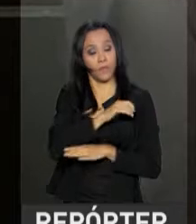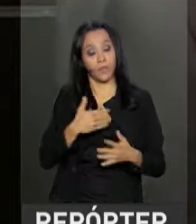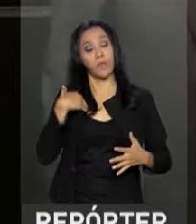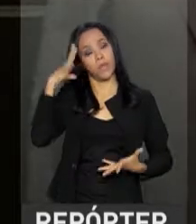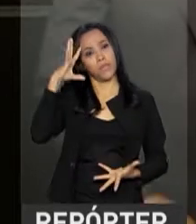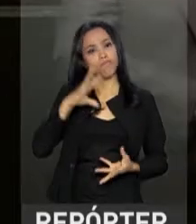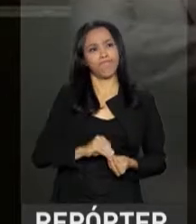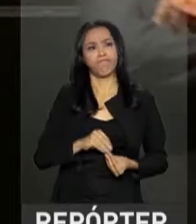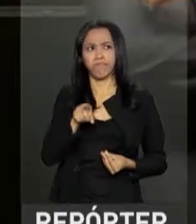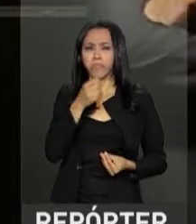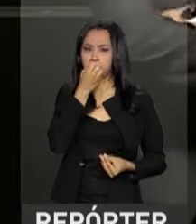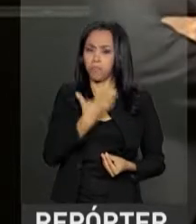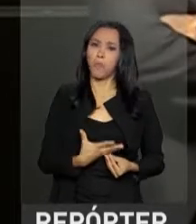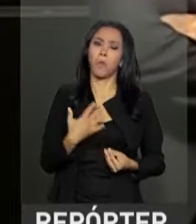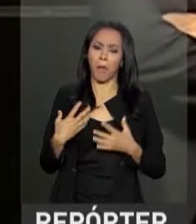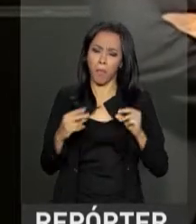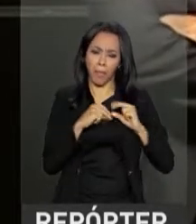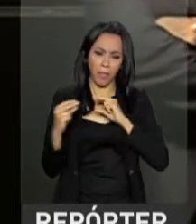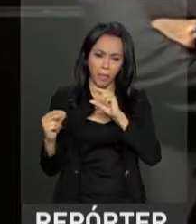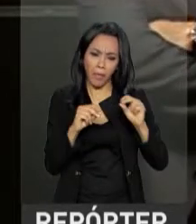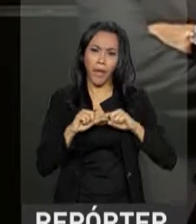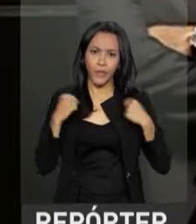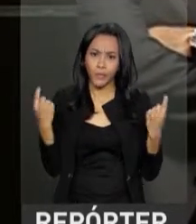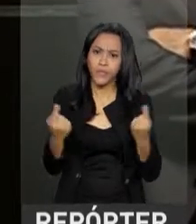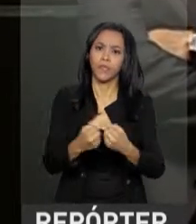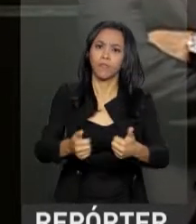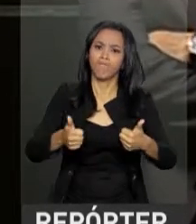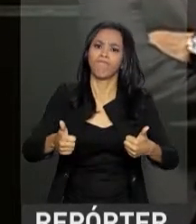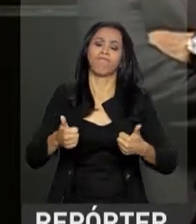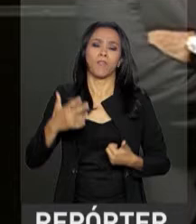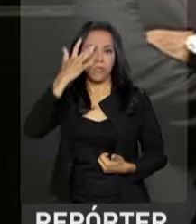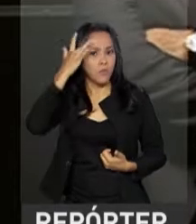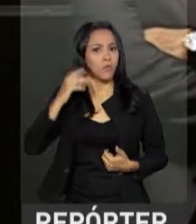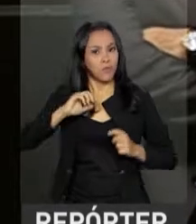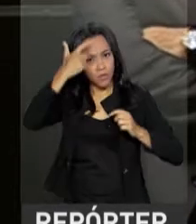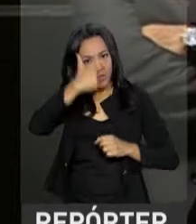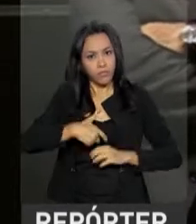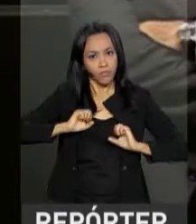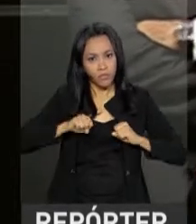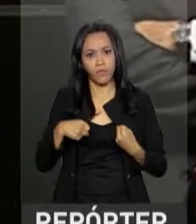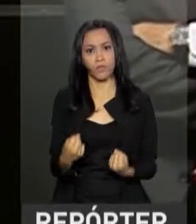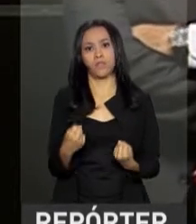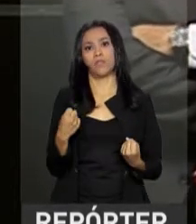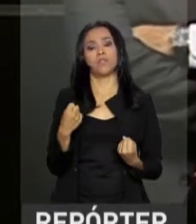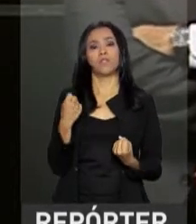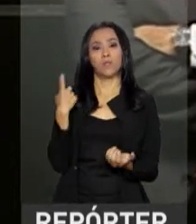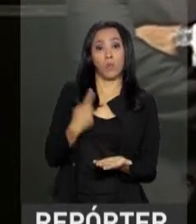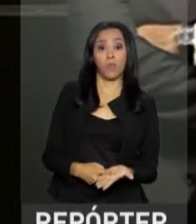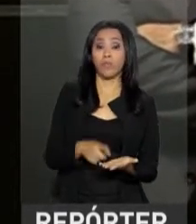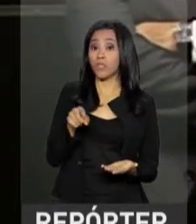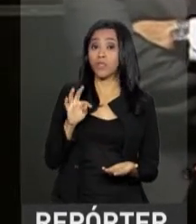reunião muito produtiva as pessoas estão dedicadas a esta tarefa vocês sabem que tudo